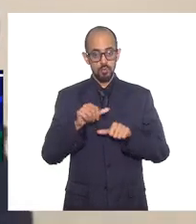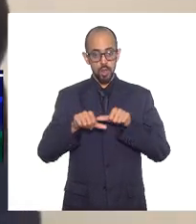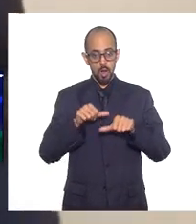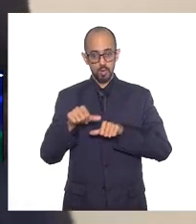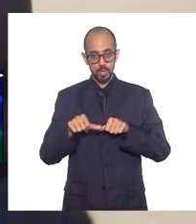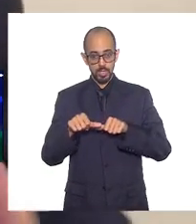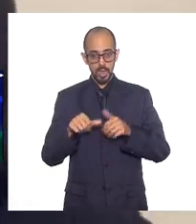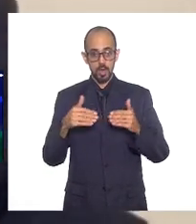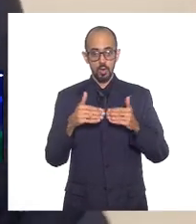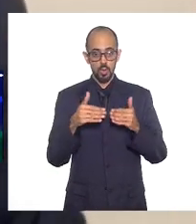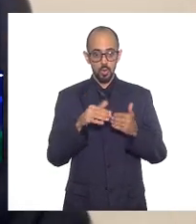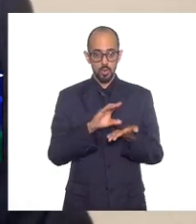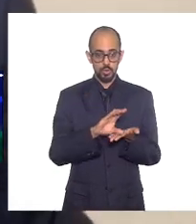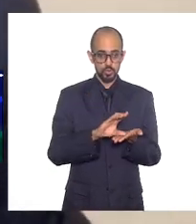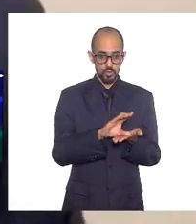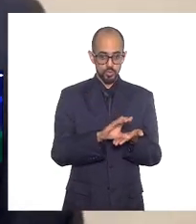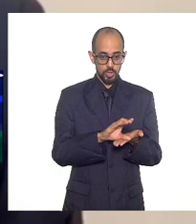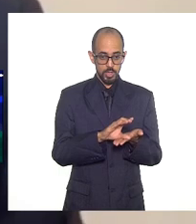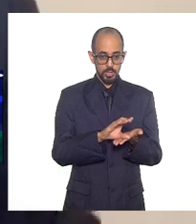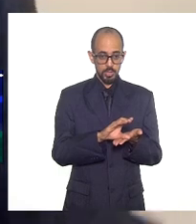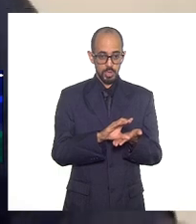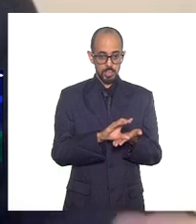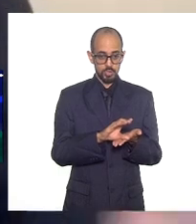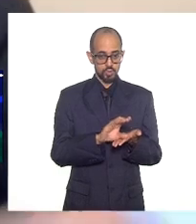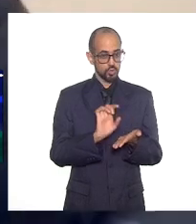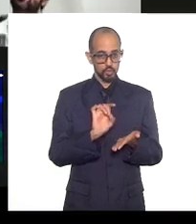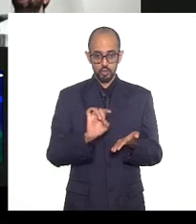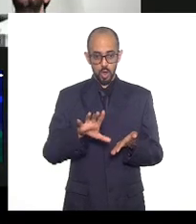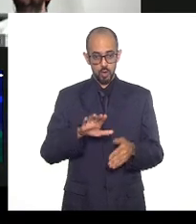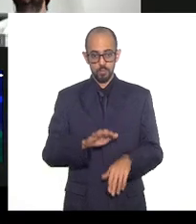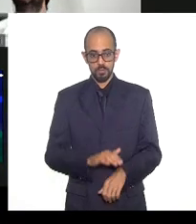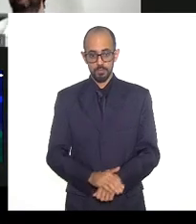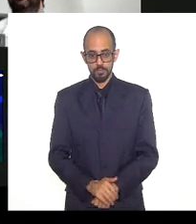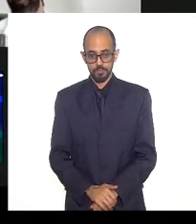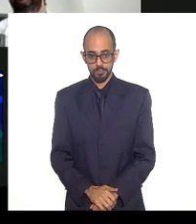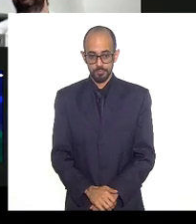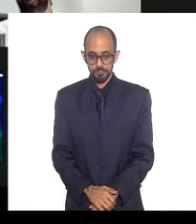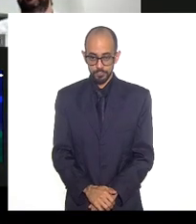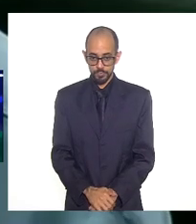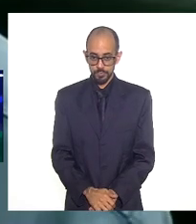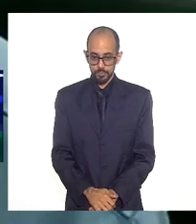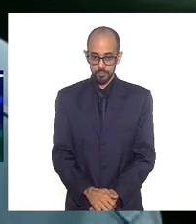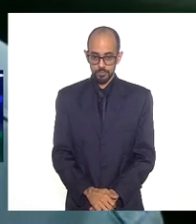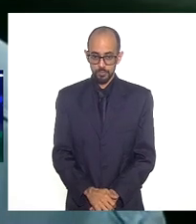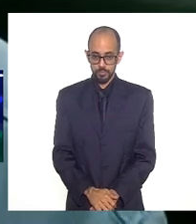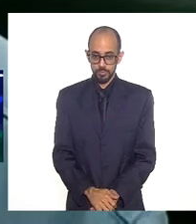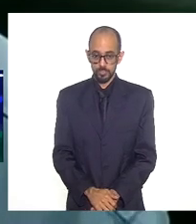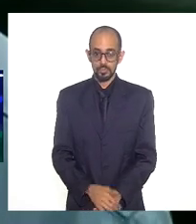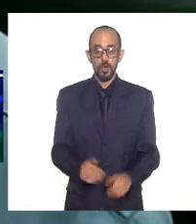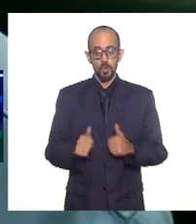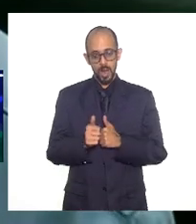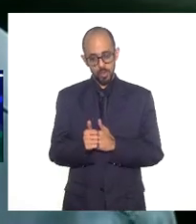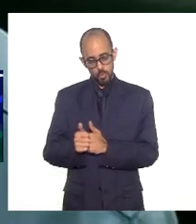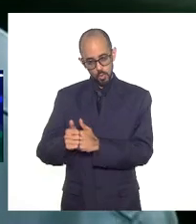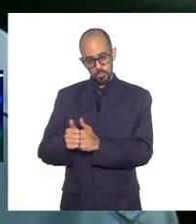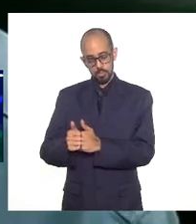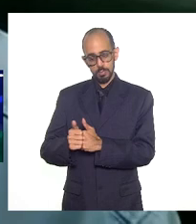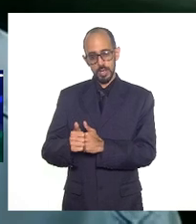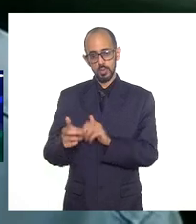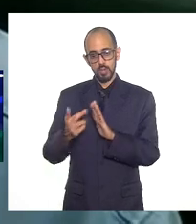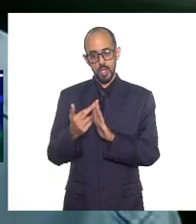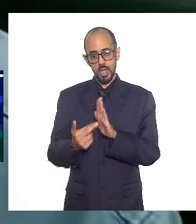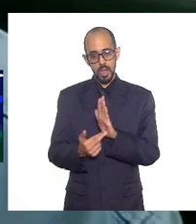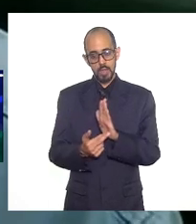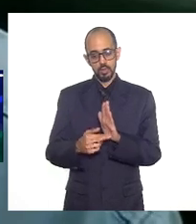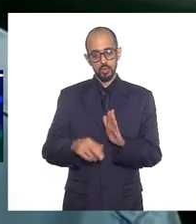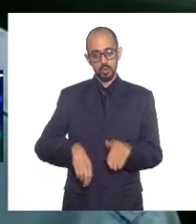para a constitucionalidade, único e simplesmente. Senhor presidente, eu acompanho o relator,